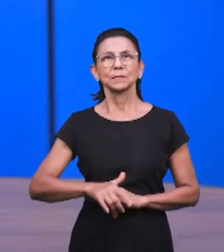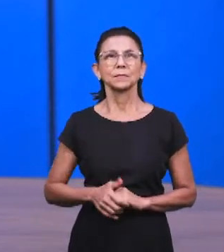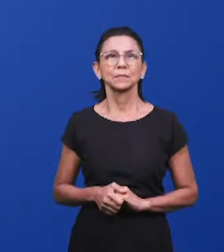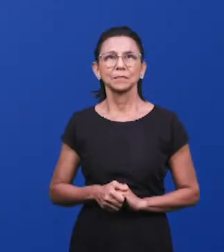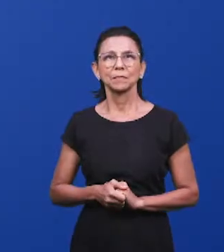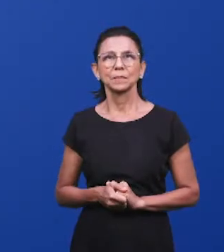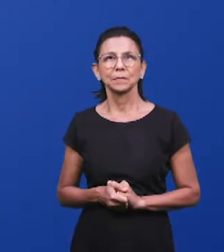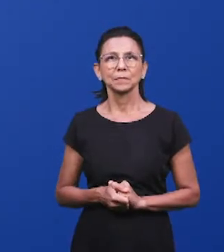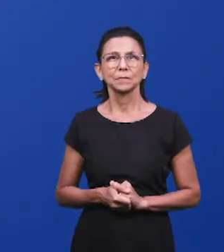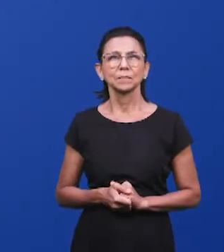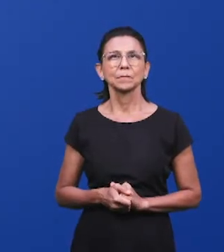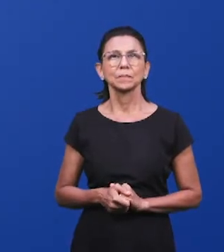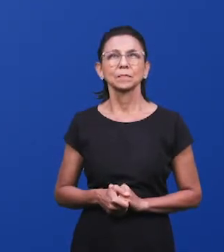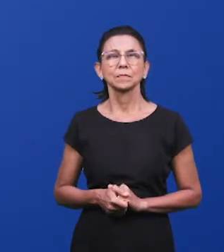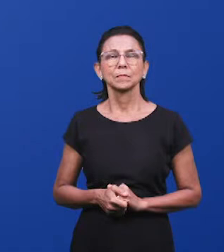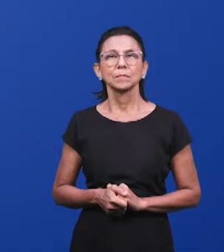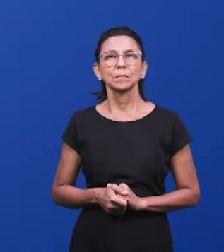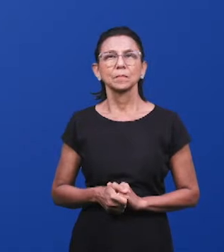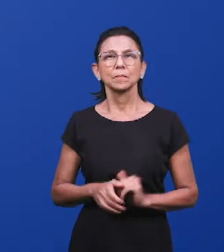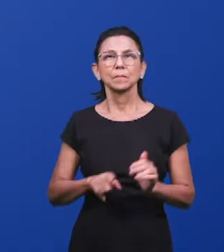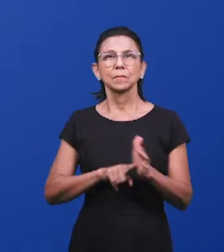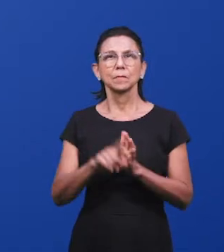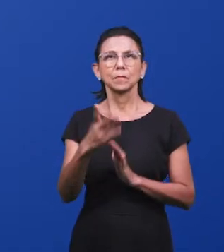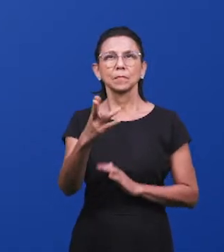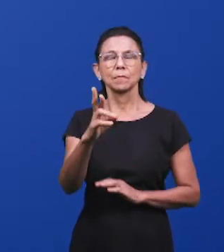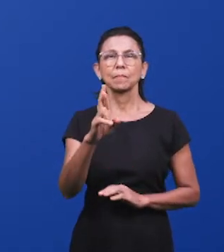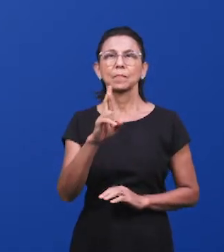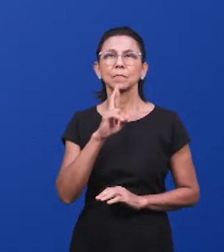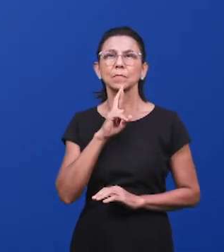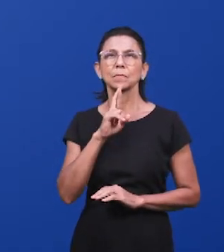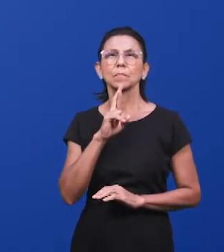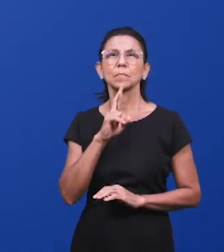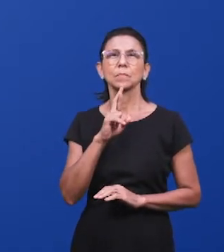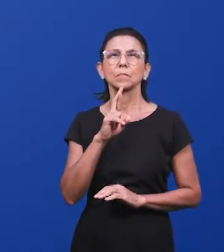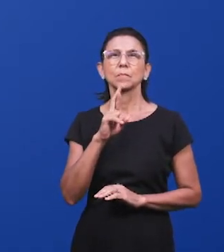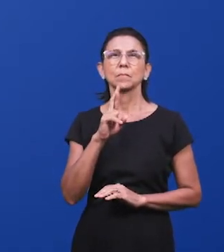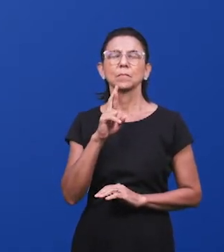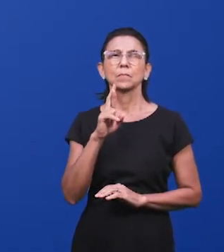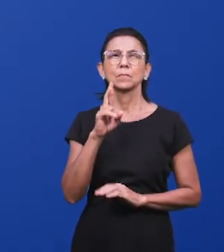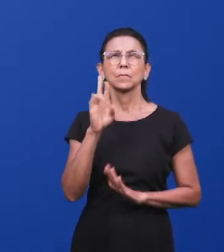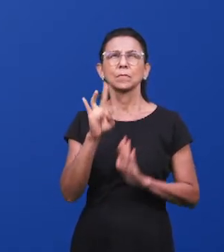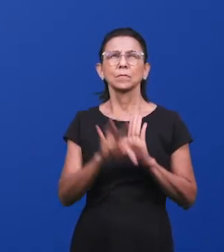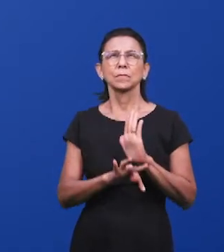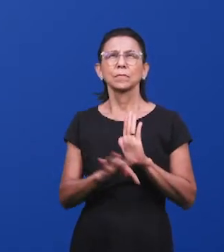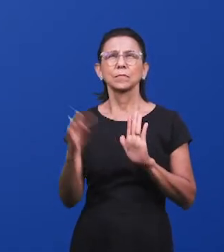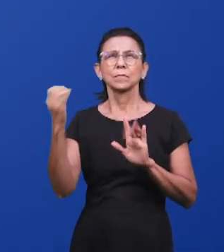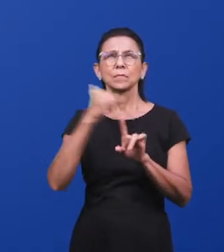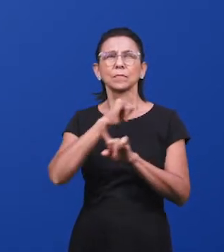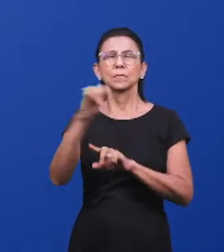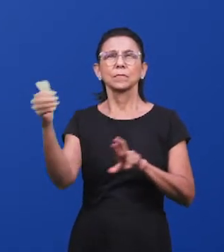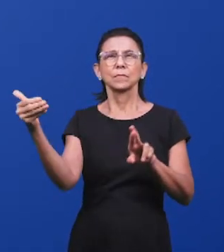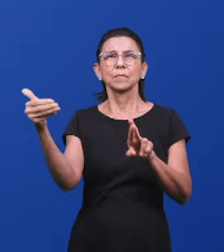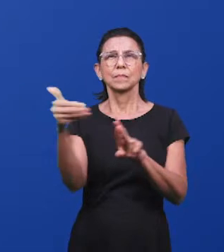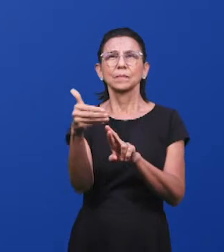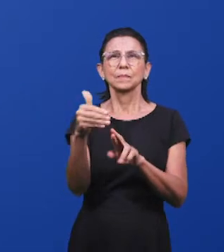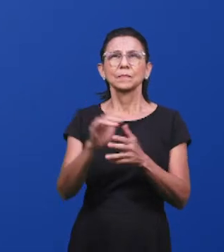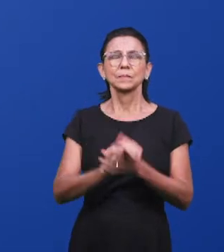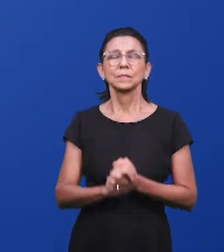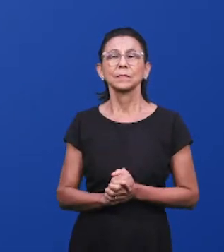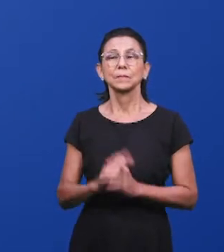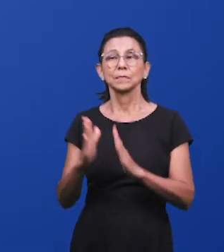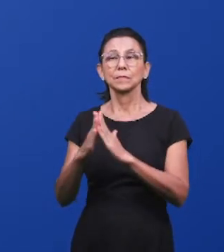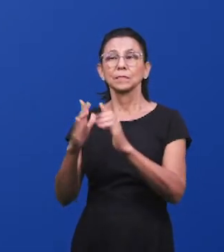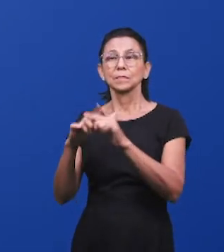do Senhor. In response to question 4, the beloved is speaking. And the prophetic text that this verse is referring to is